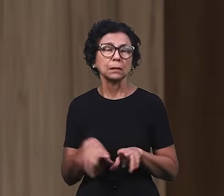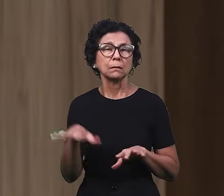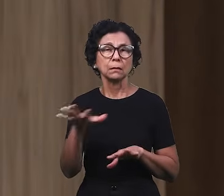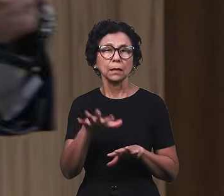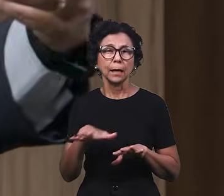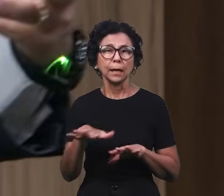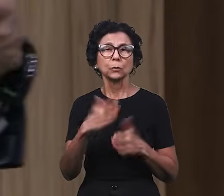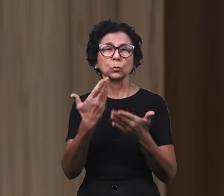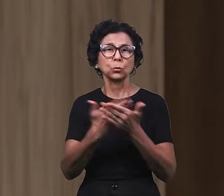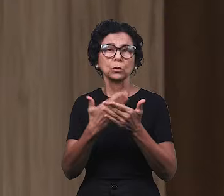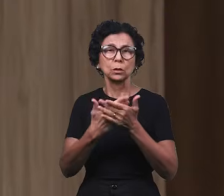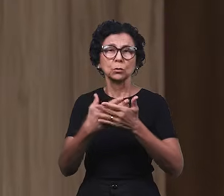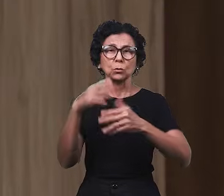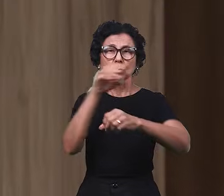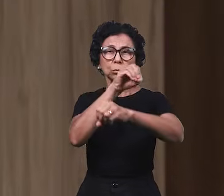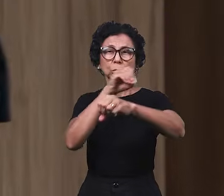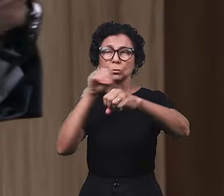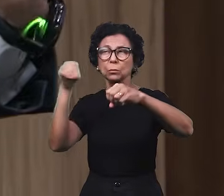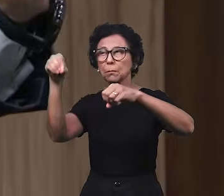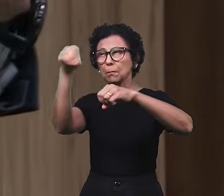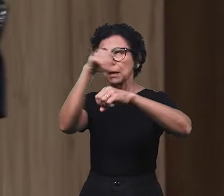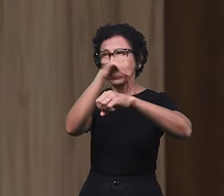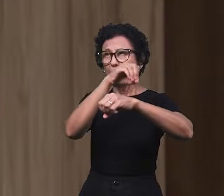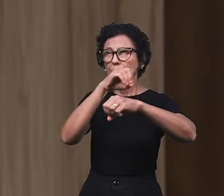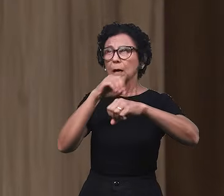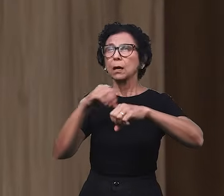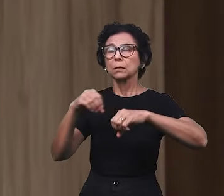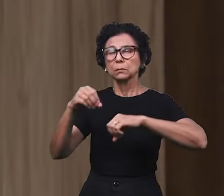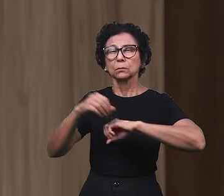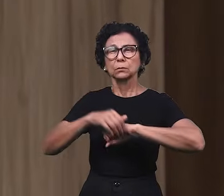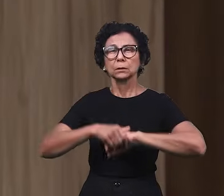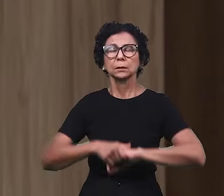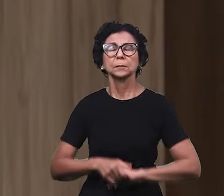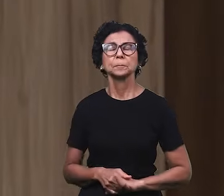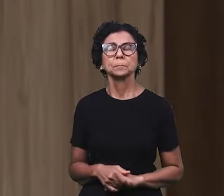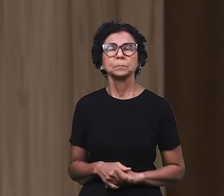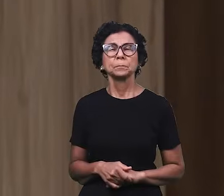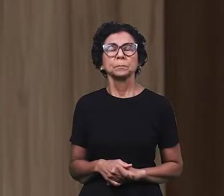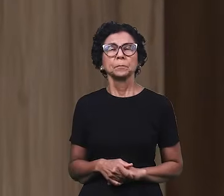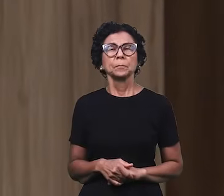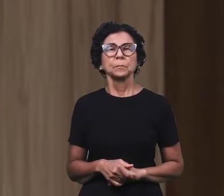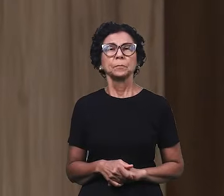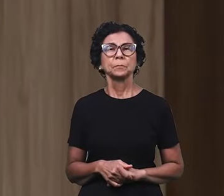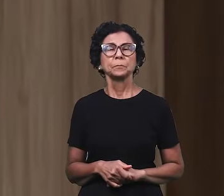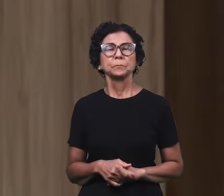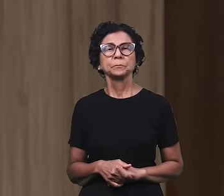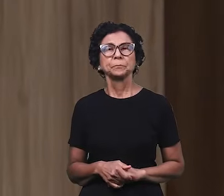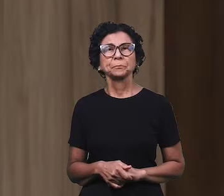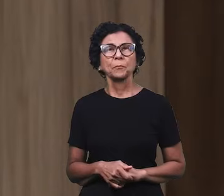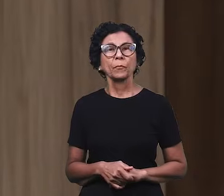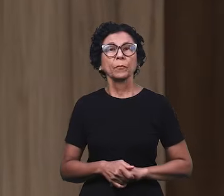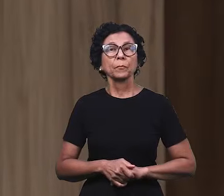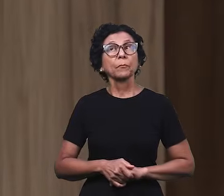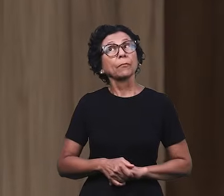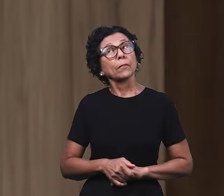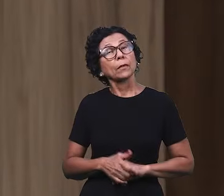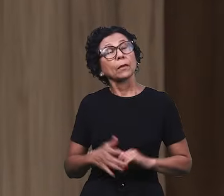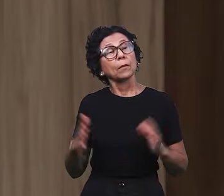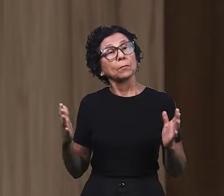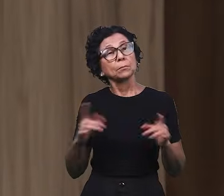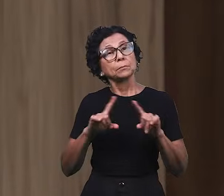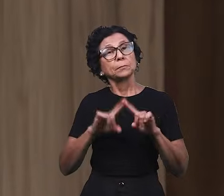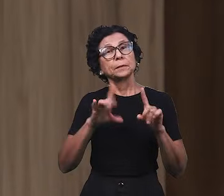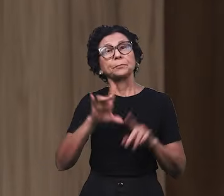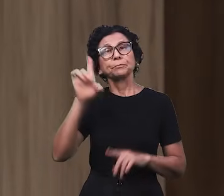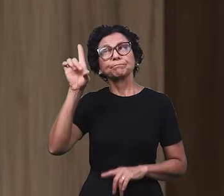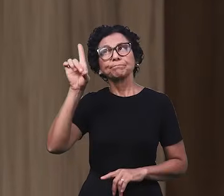na astronomia, o estudo dos astros celestes. Mas Deus,